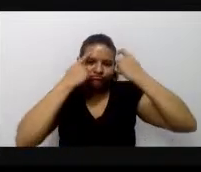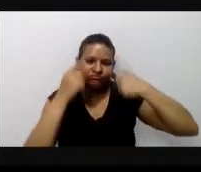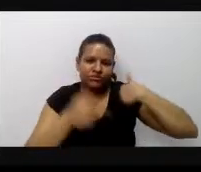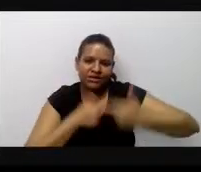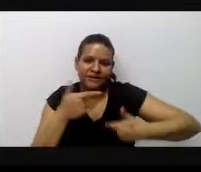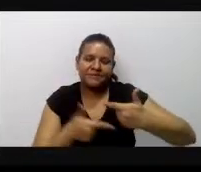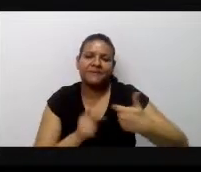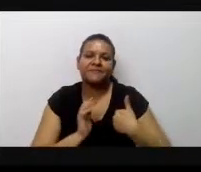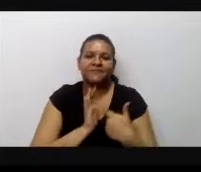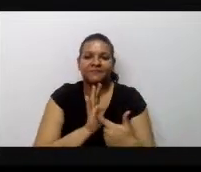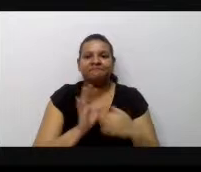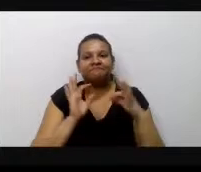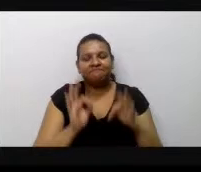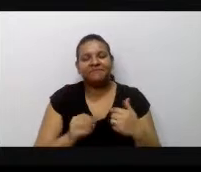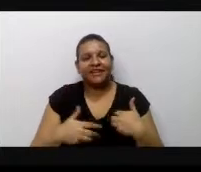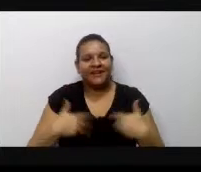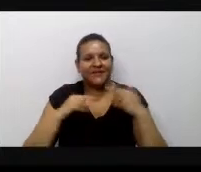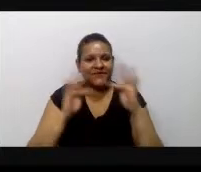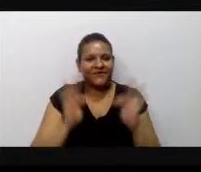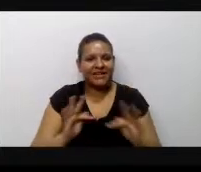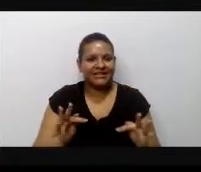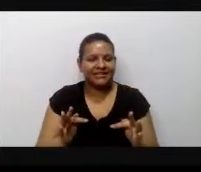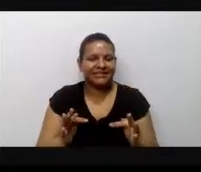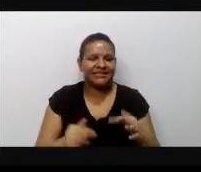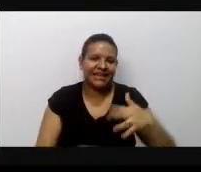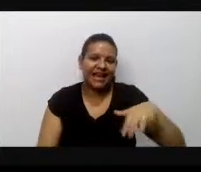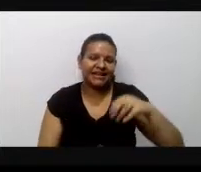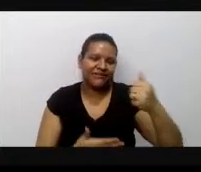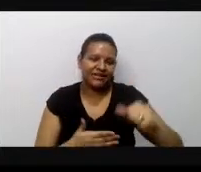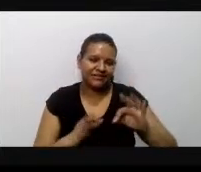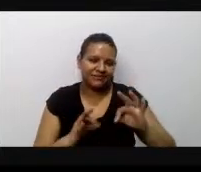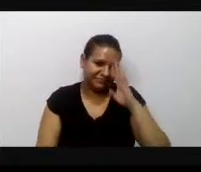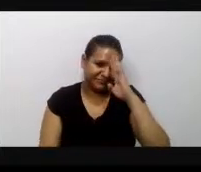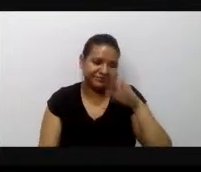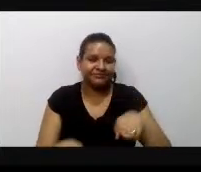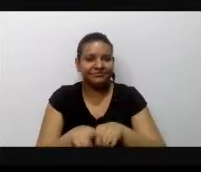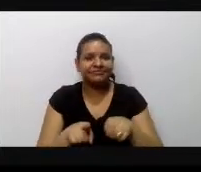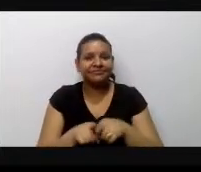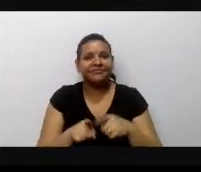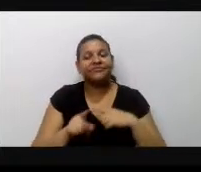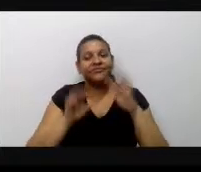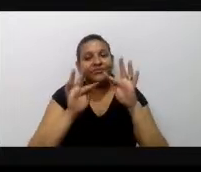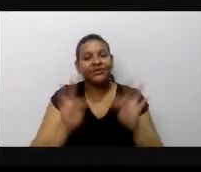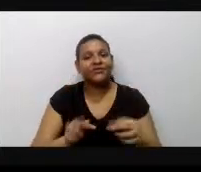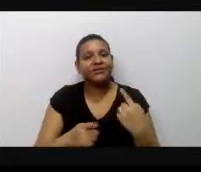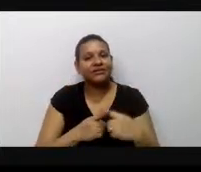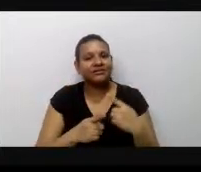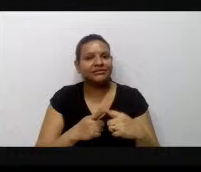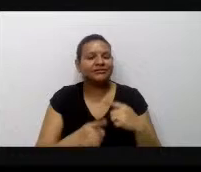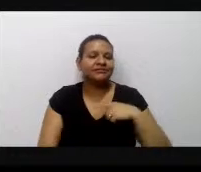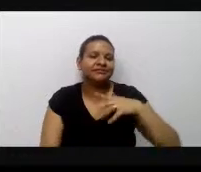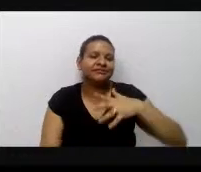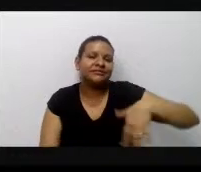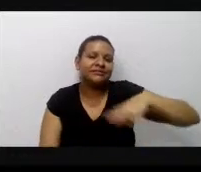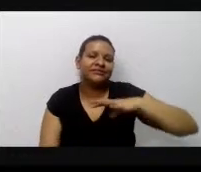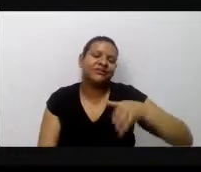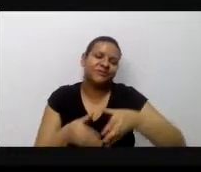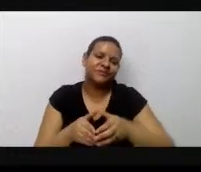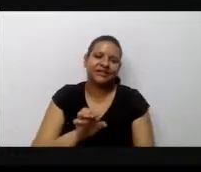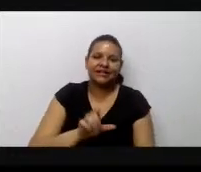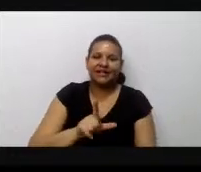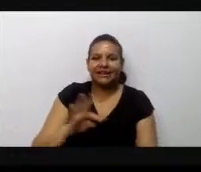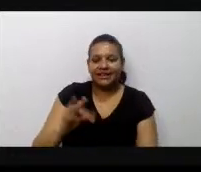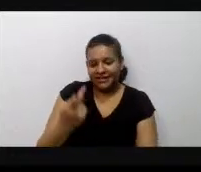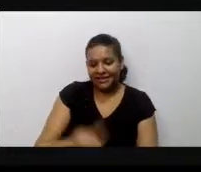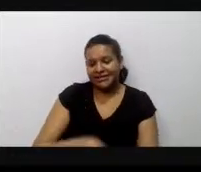não apenas language teaching, mas avaliação no geral. E também feliz por assistir e aprender com tantos profissionais da comunidade ELT aqui do